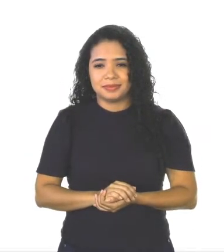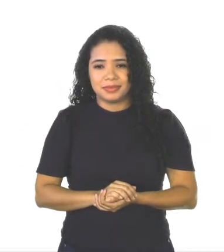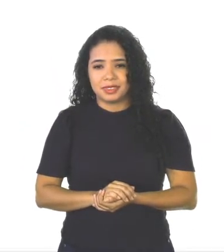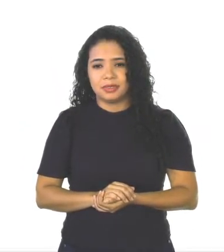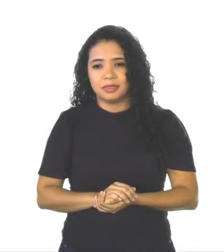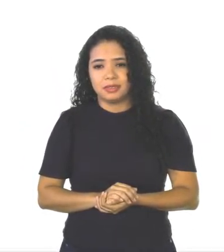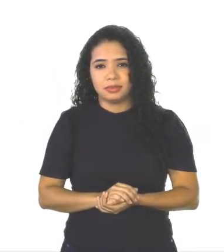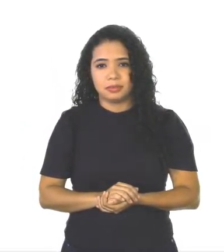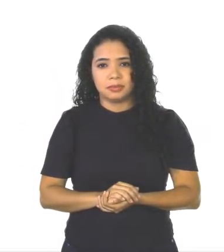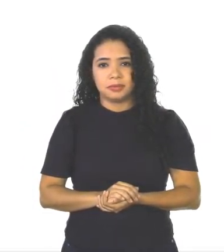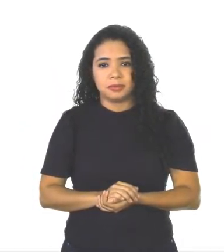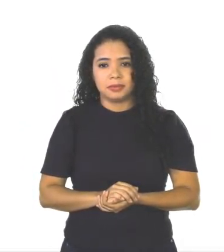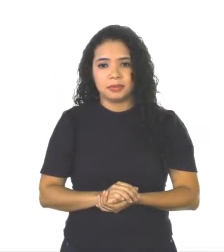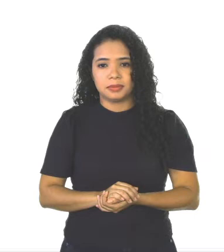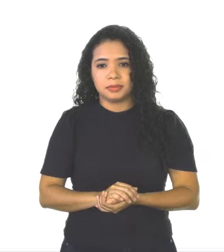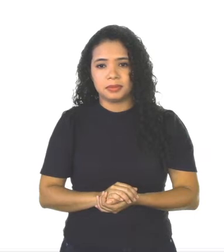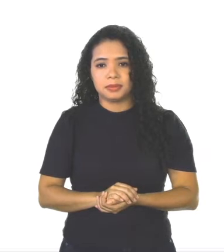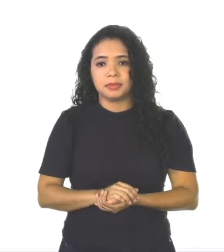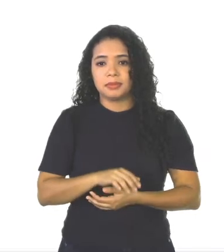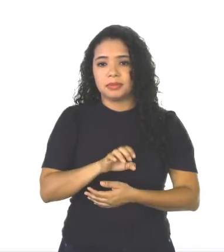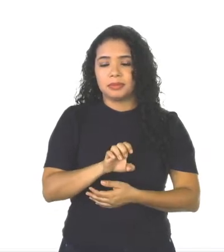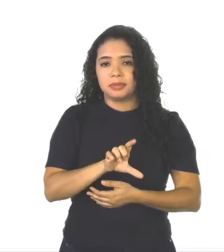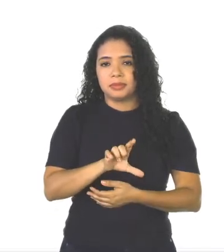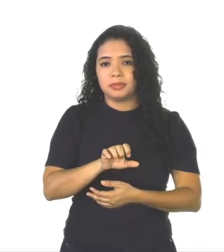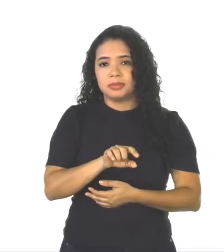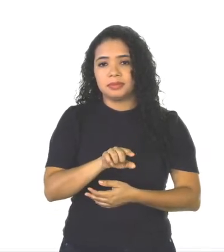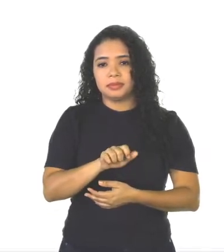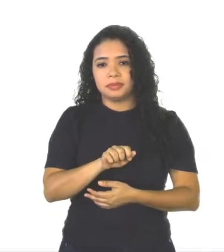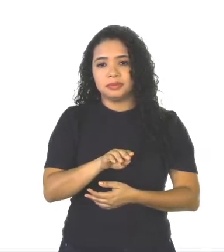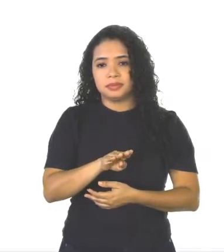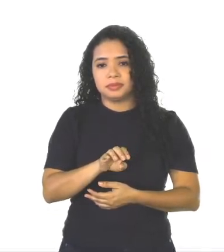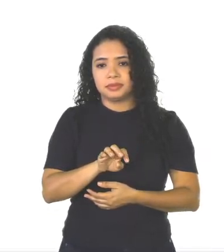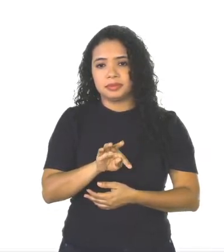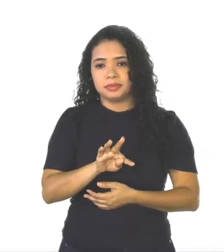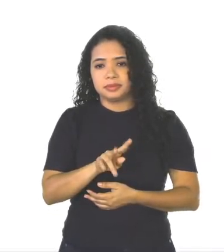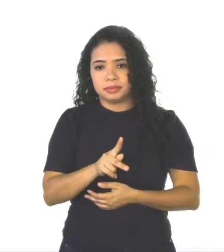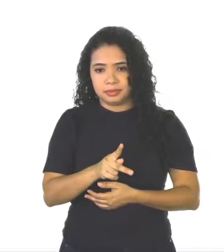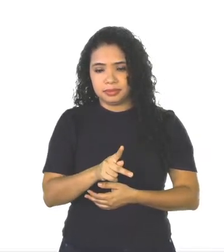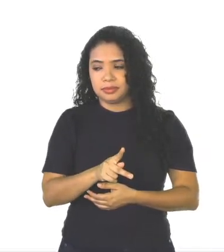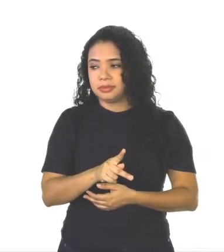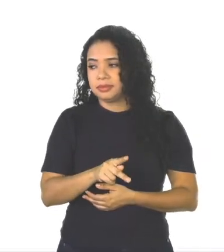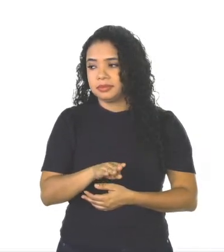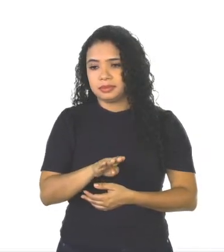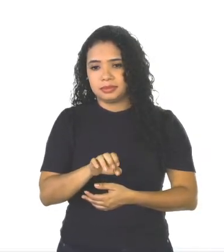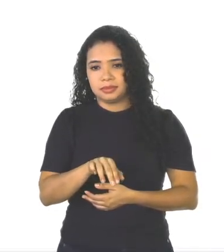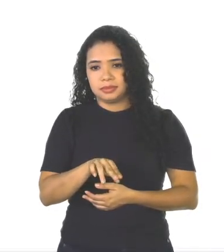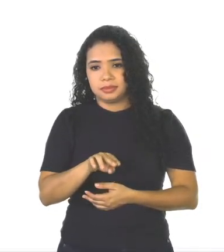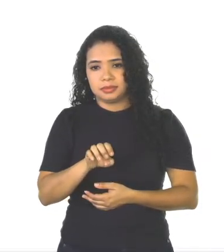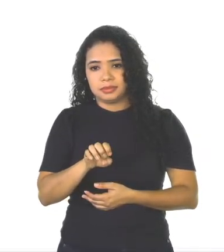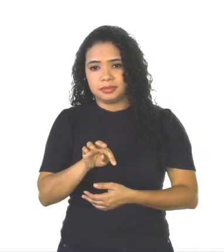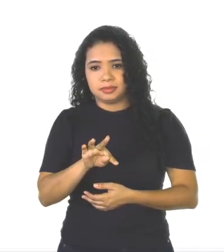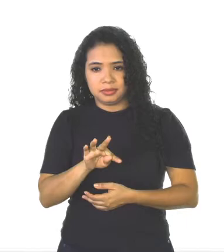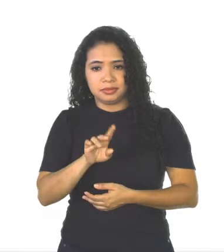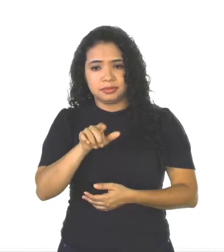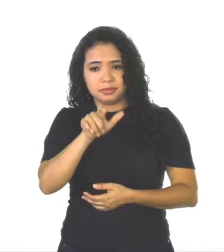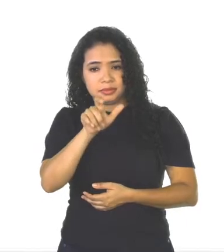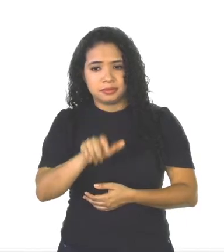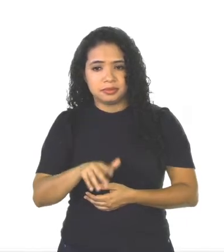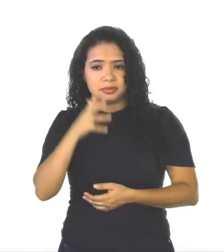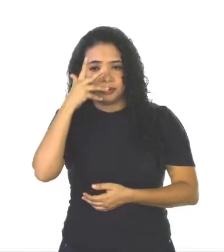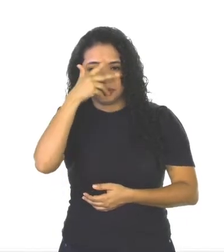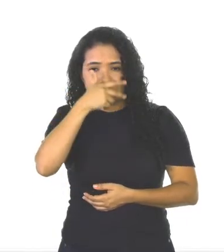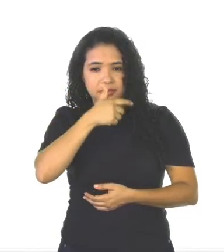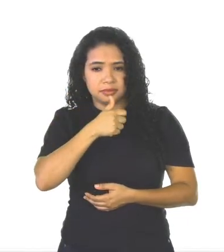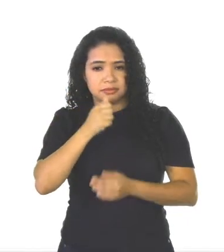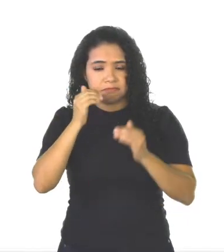Elizabeth Bennet, a próxima, né, que é a protagonista da história, ela é descrita como uma jovem bela, culta e